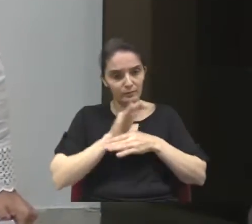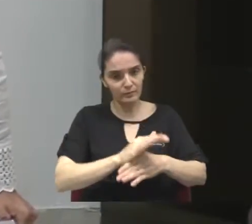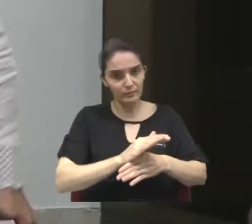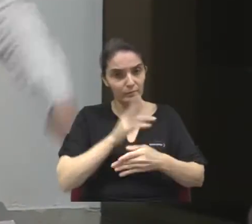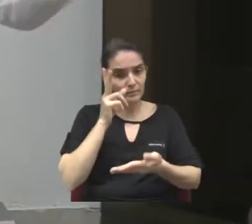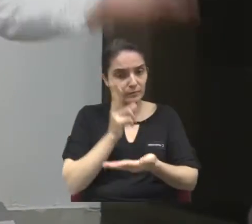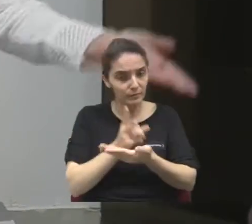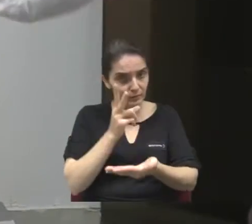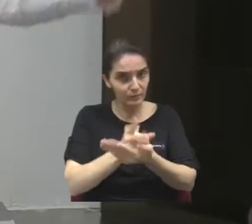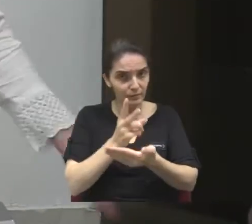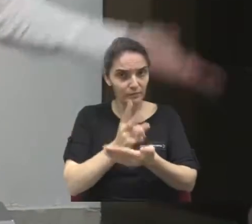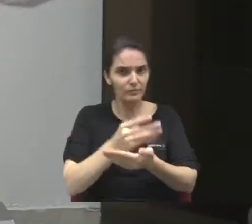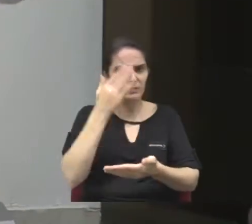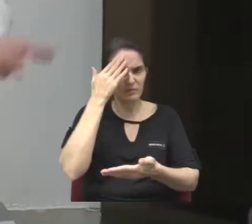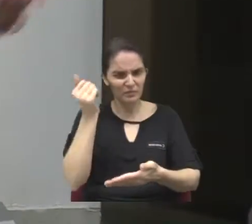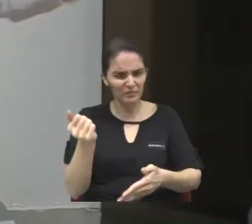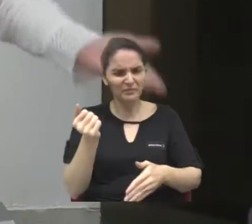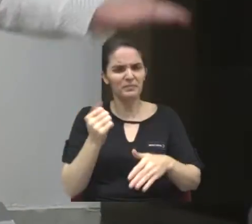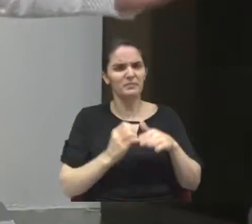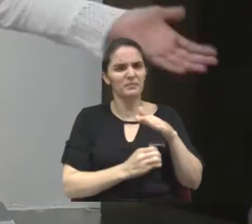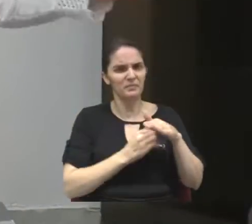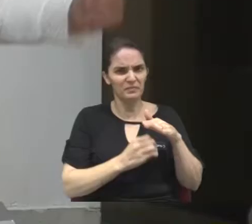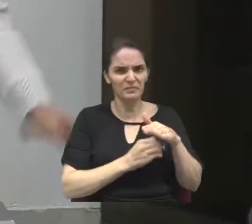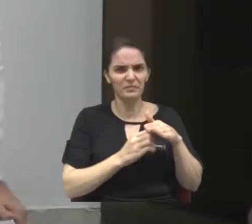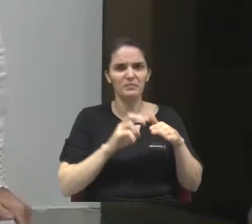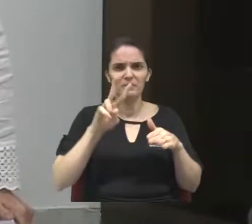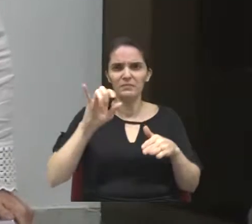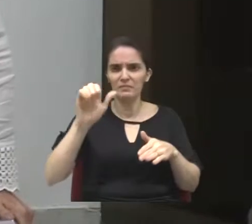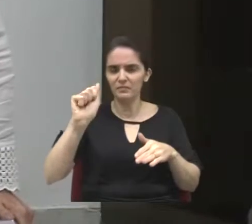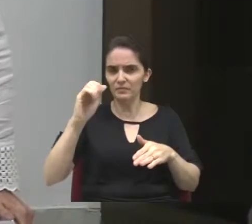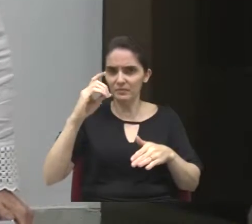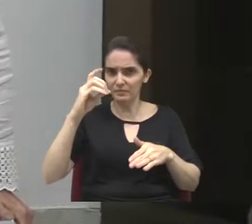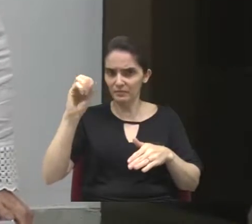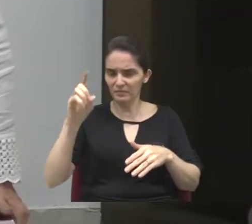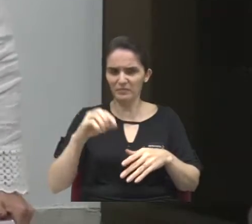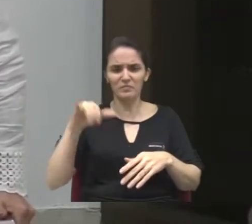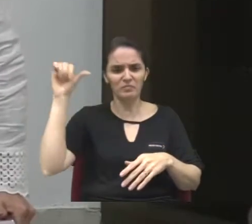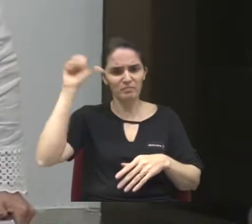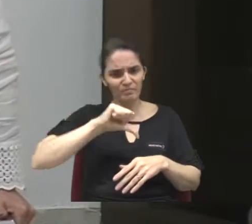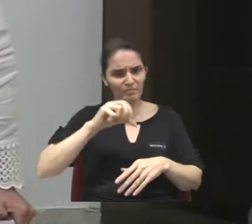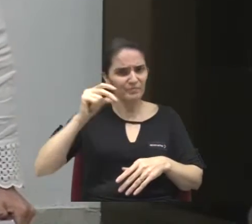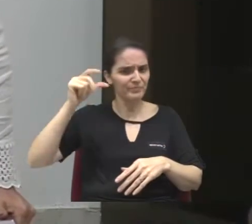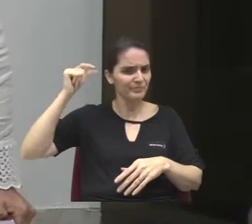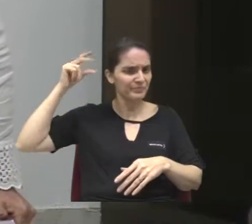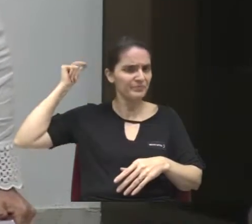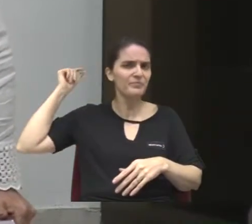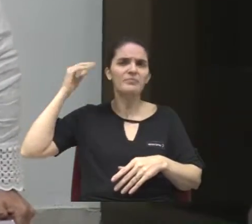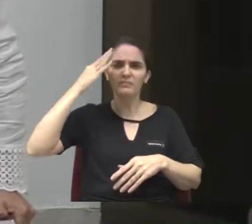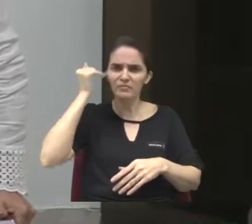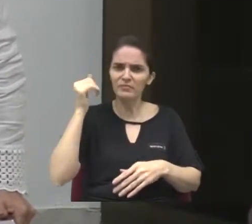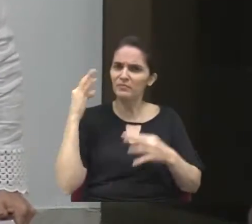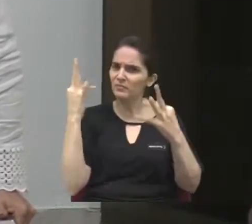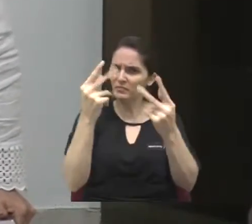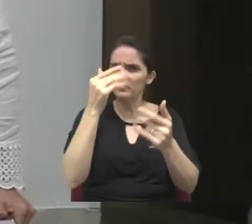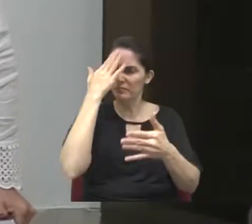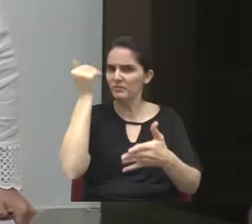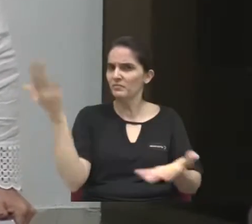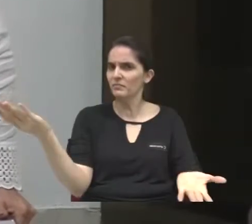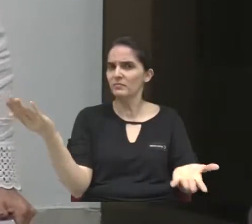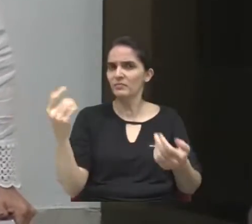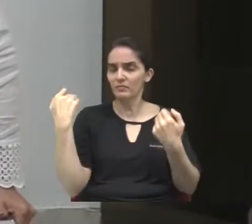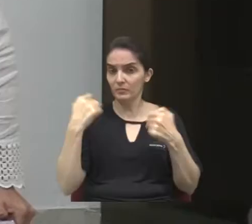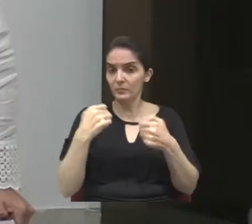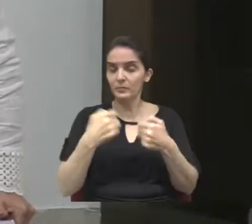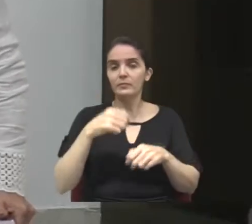aviação limeirense há tempo não é bom, eu tenho dito isso. Nós sabemos disso. Precisamos, sim, de uma